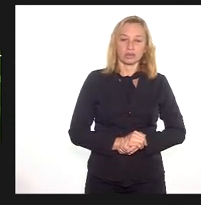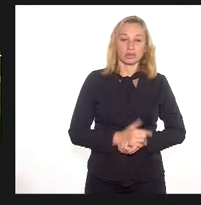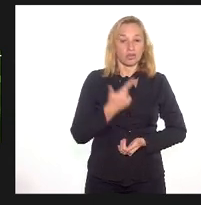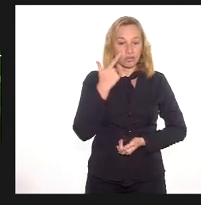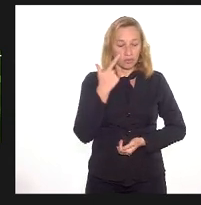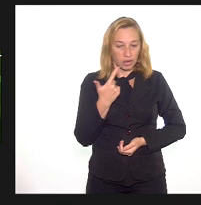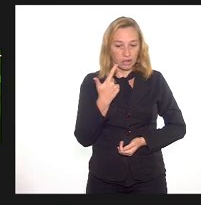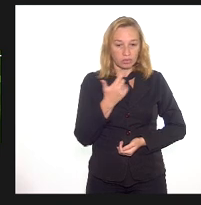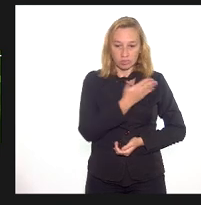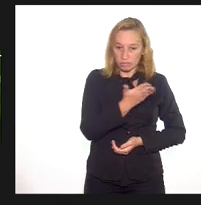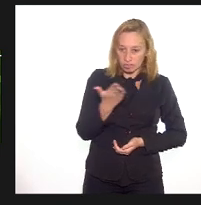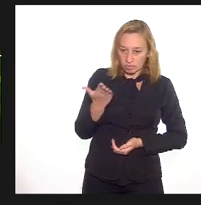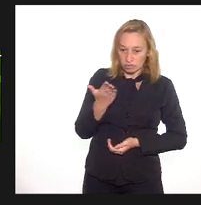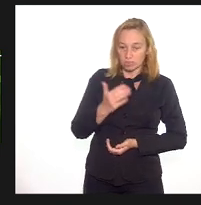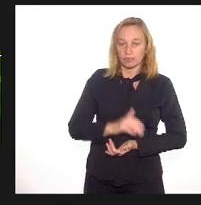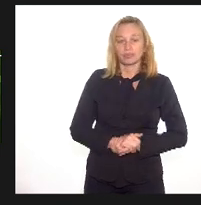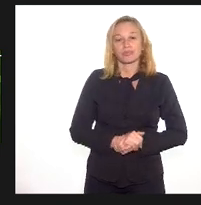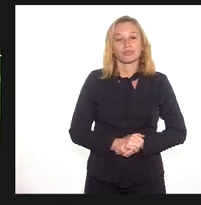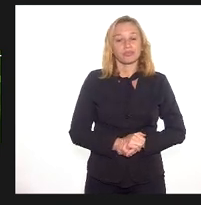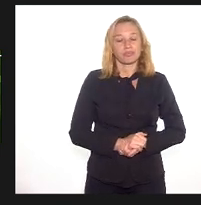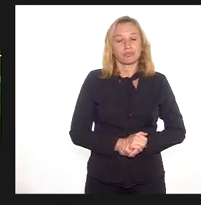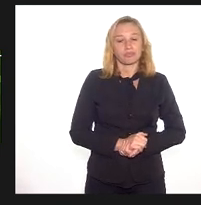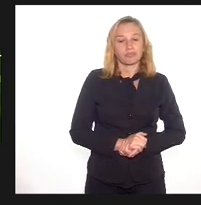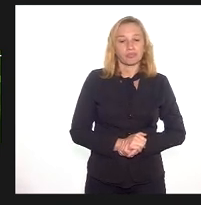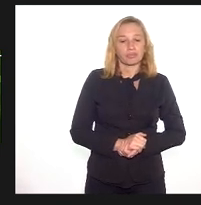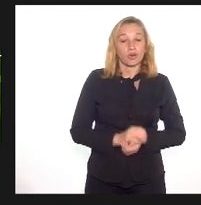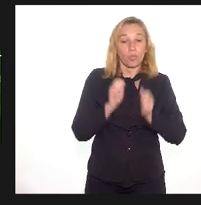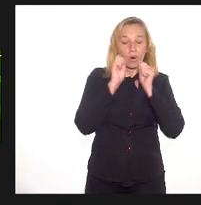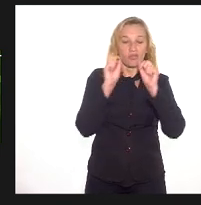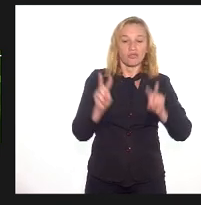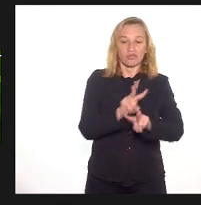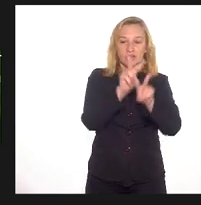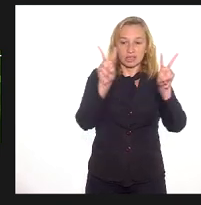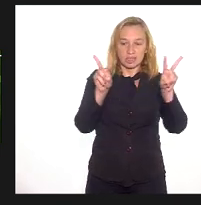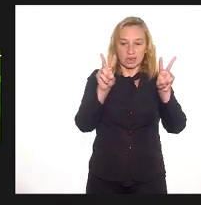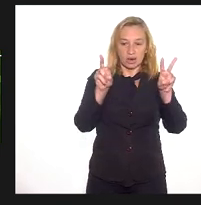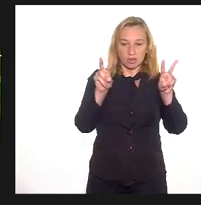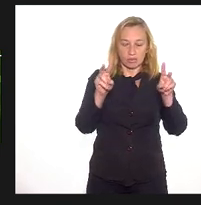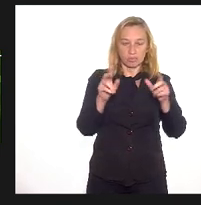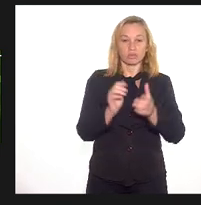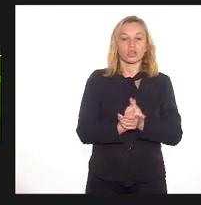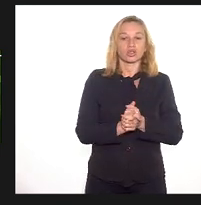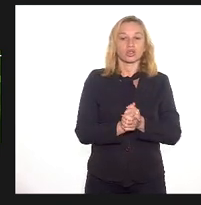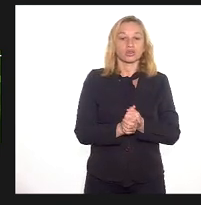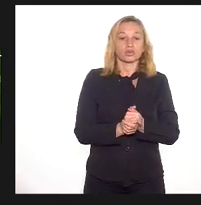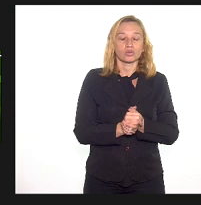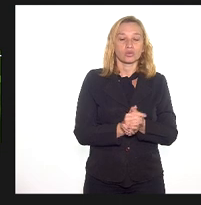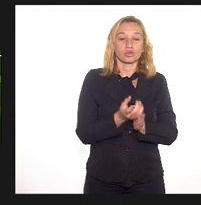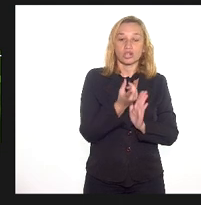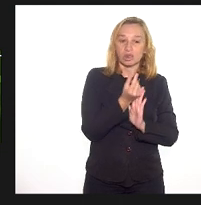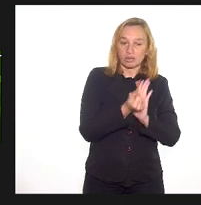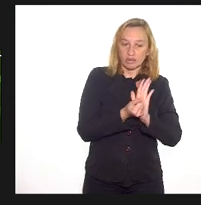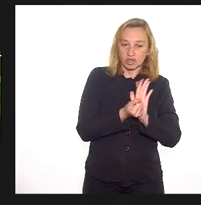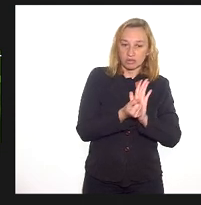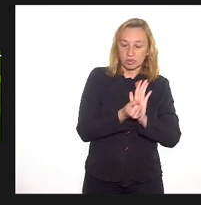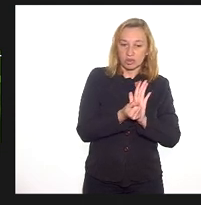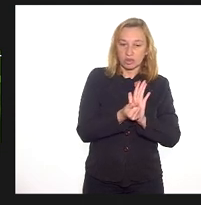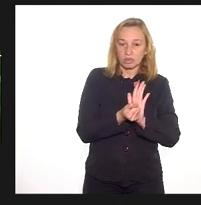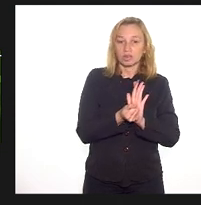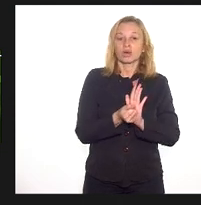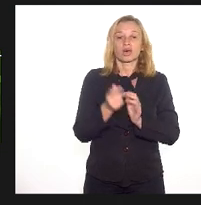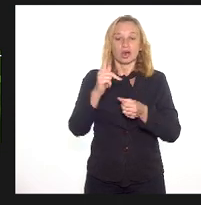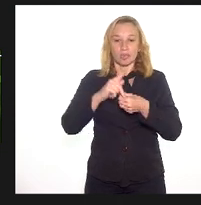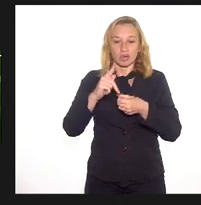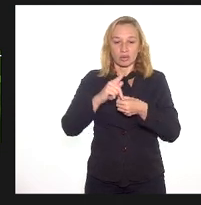demos aos senhores e senhoras uma visão dos investimentos que a Petrobras